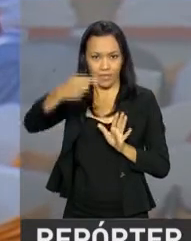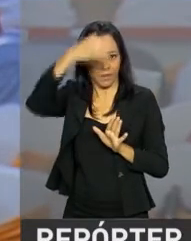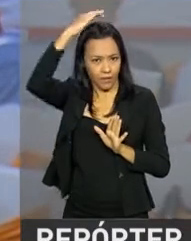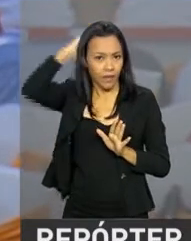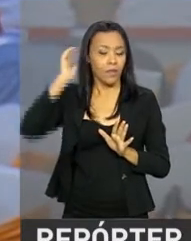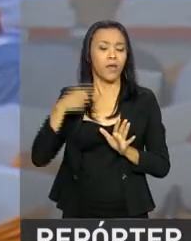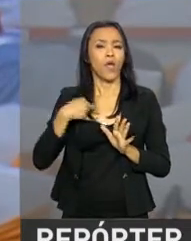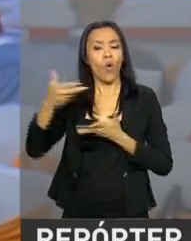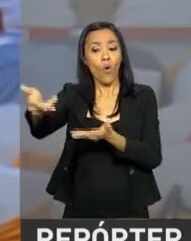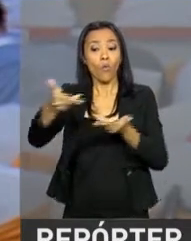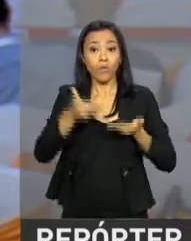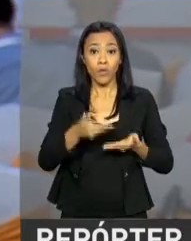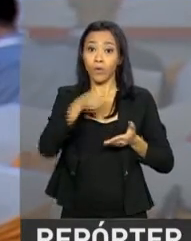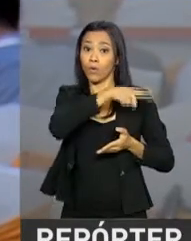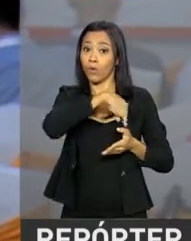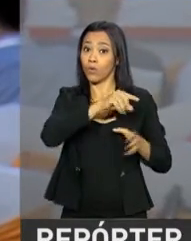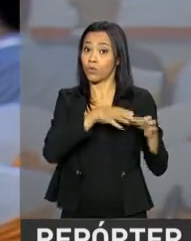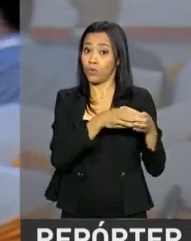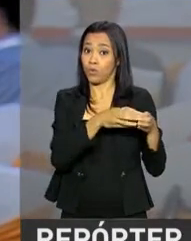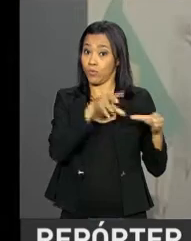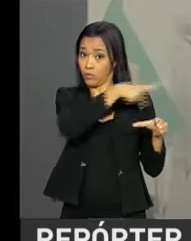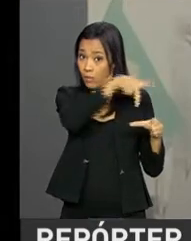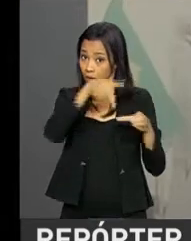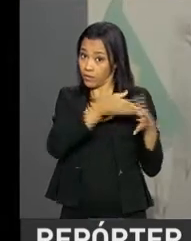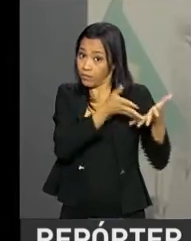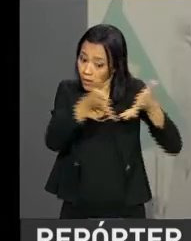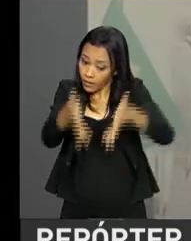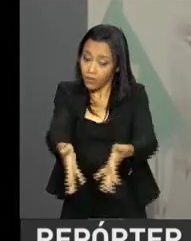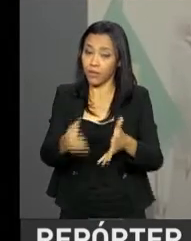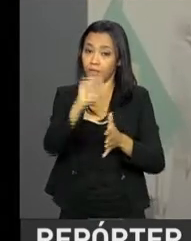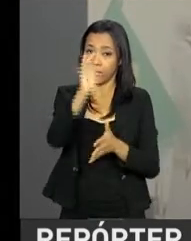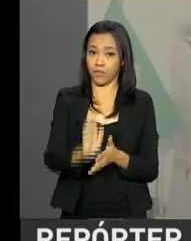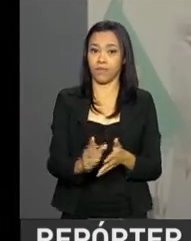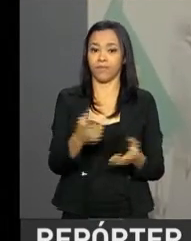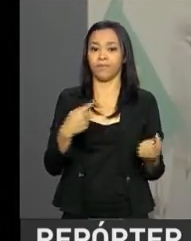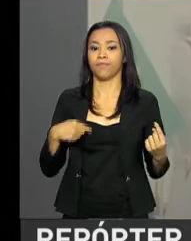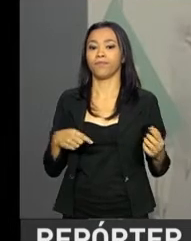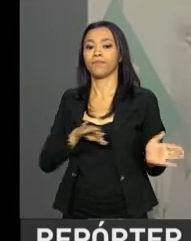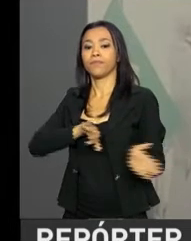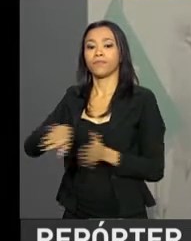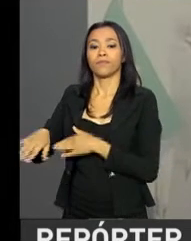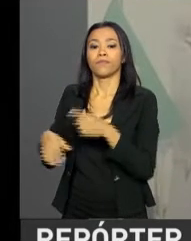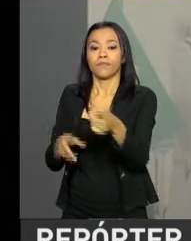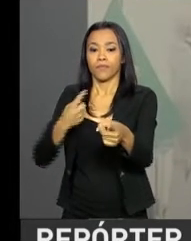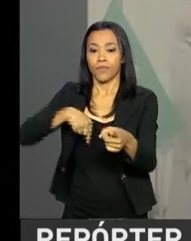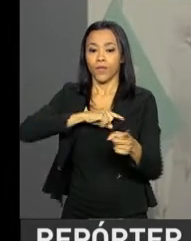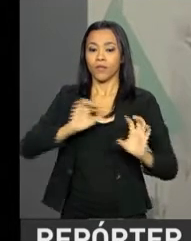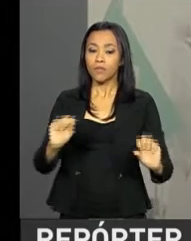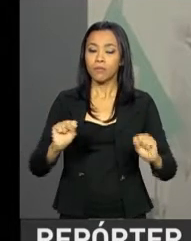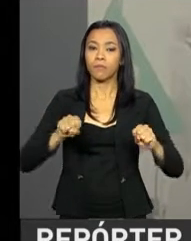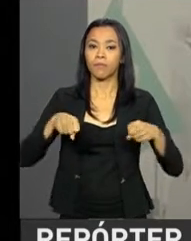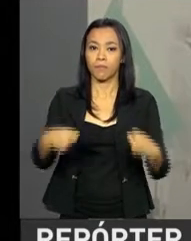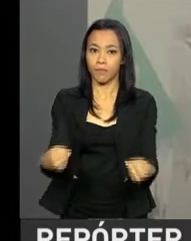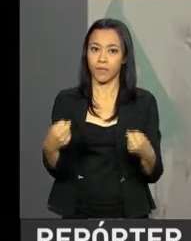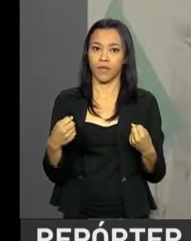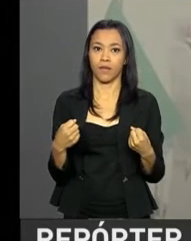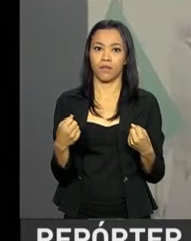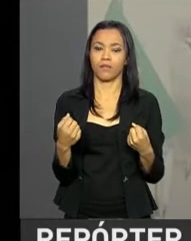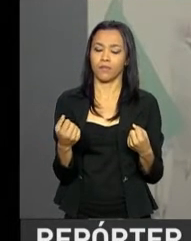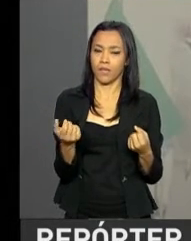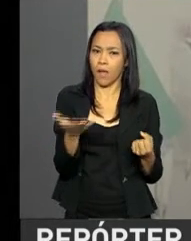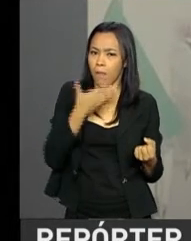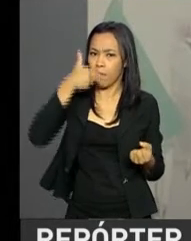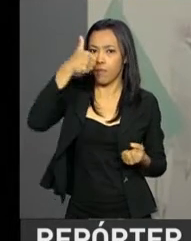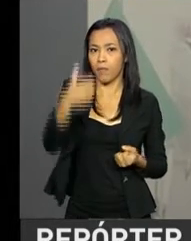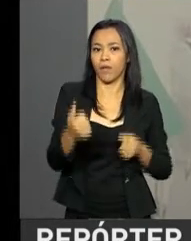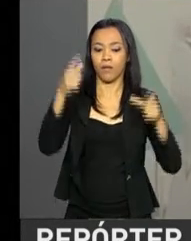dos países do BRICS a investir no Brasil. Estamos empenhados em melhorar o ambiente de negócios.